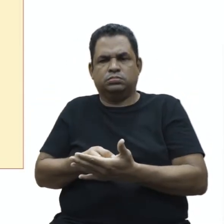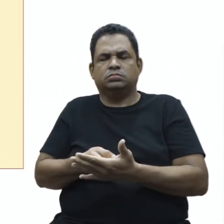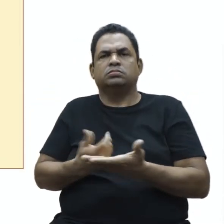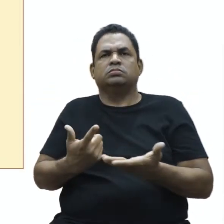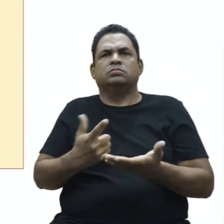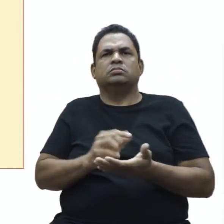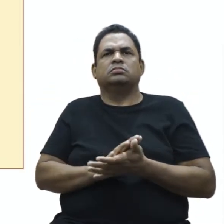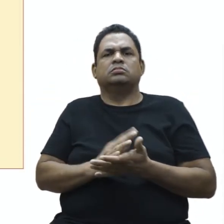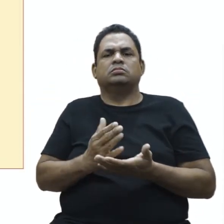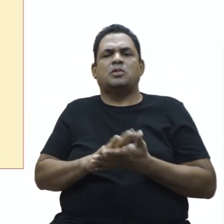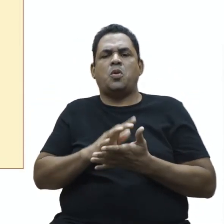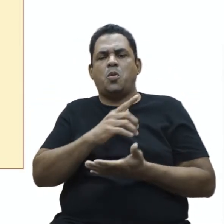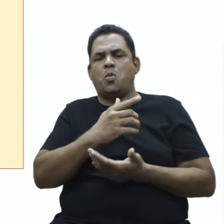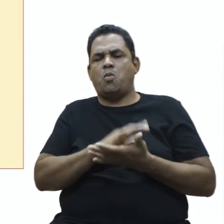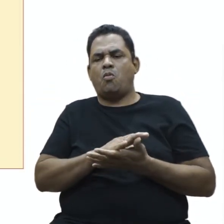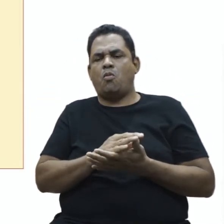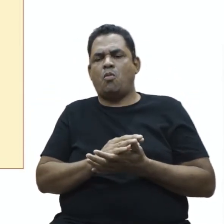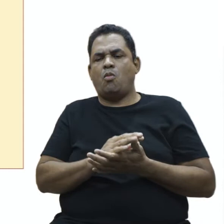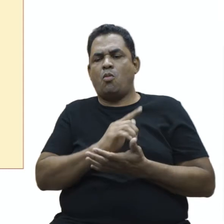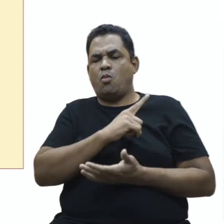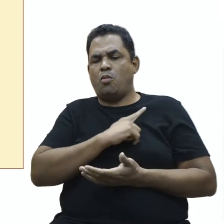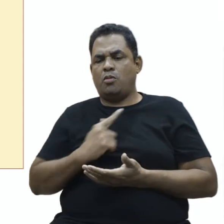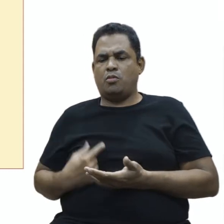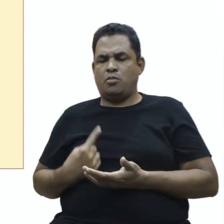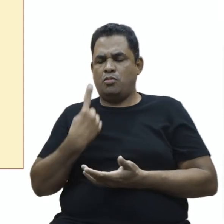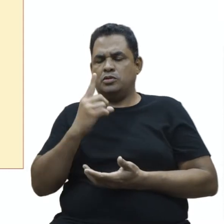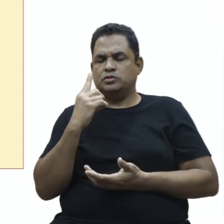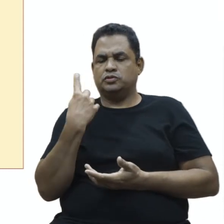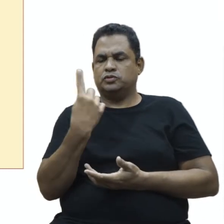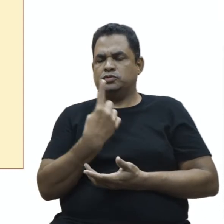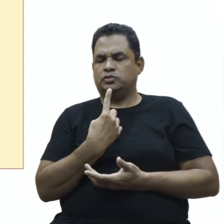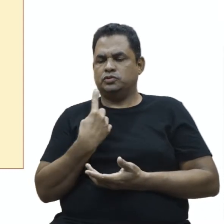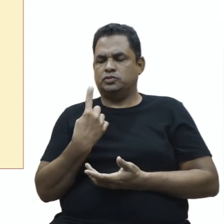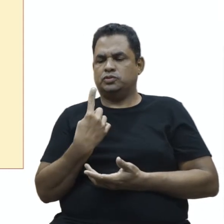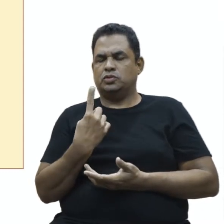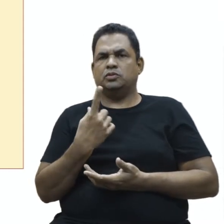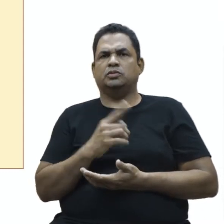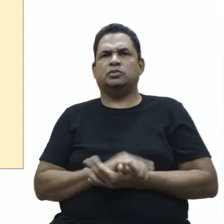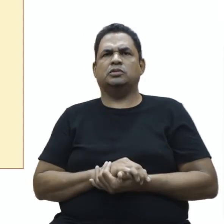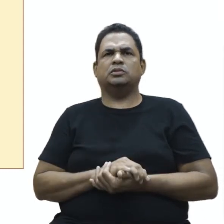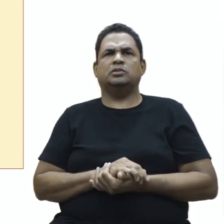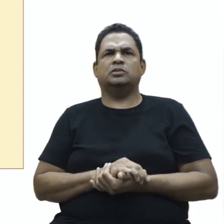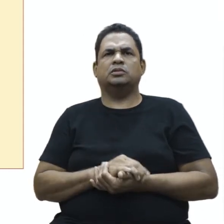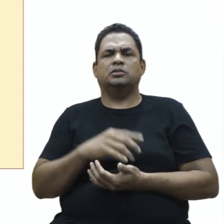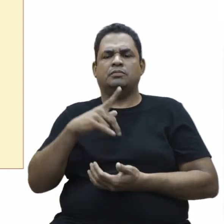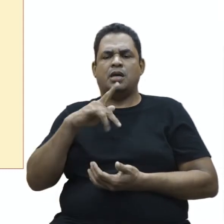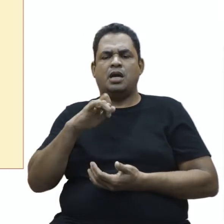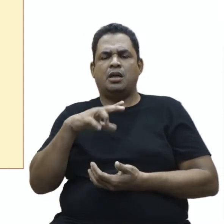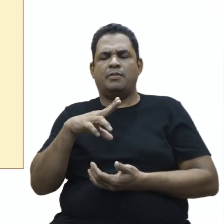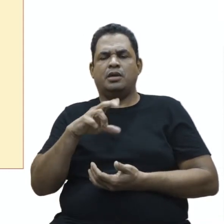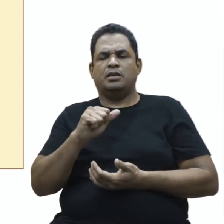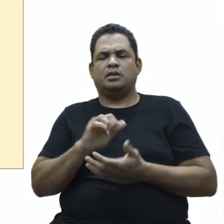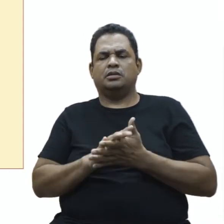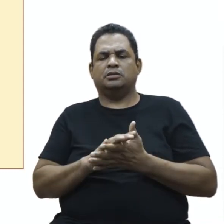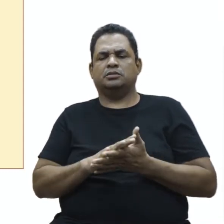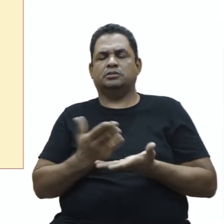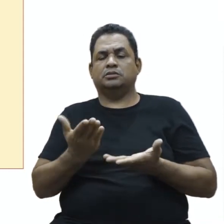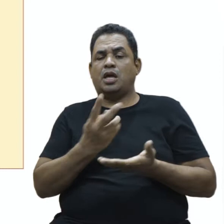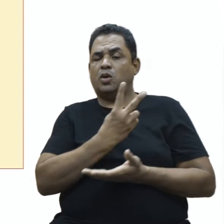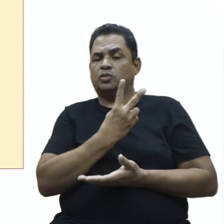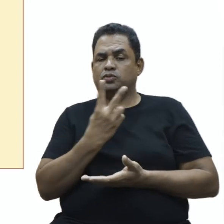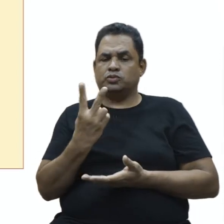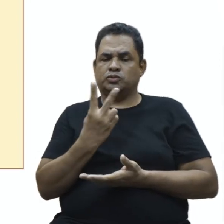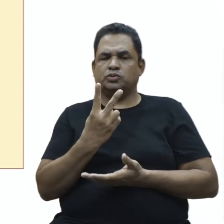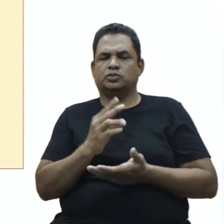para o governo de um só, e a monarquia parlamentarista, que tem o chefe de governo e o chefe de